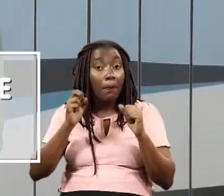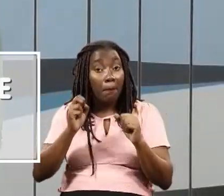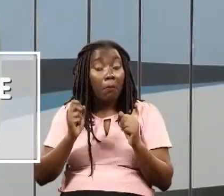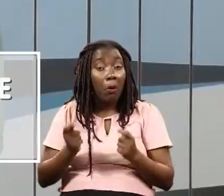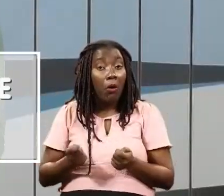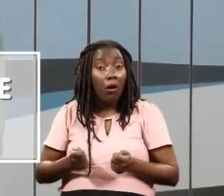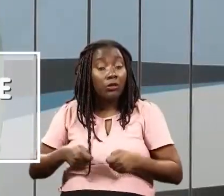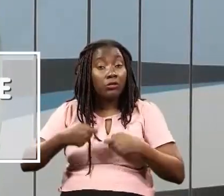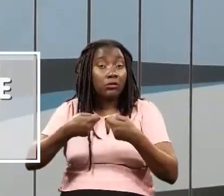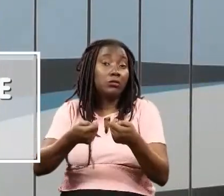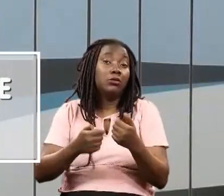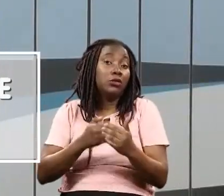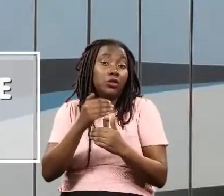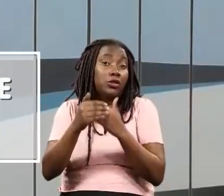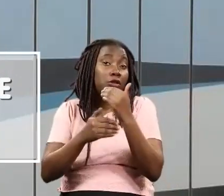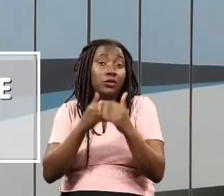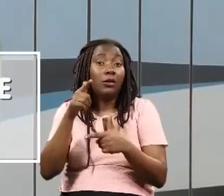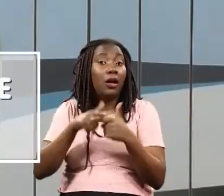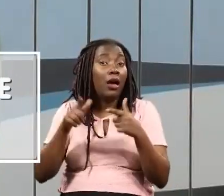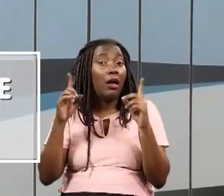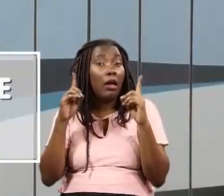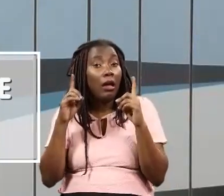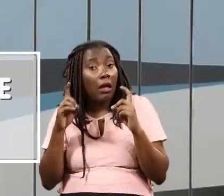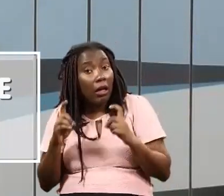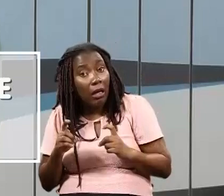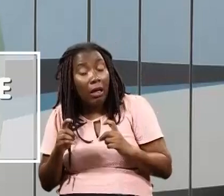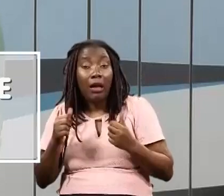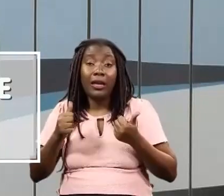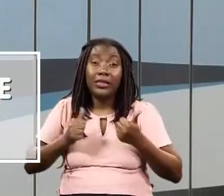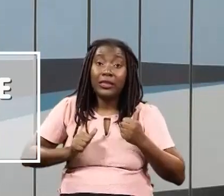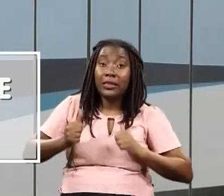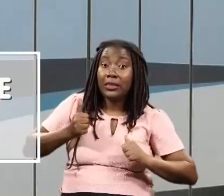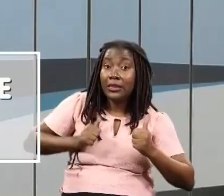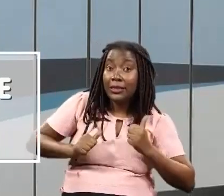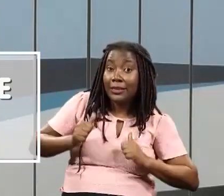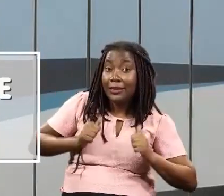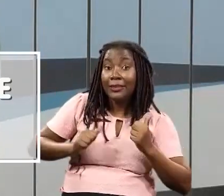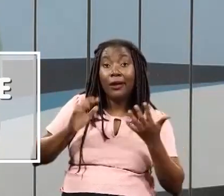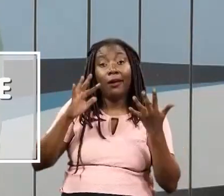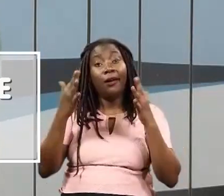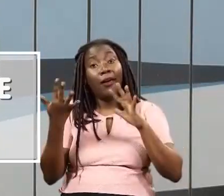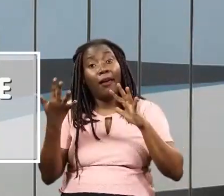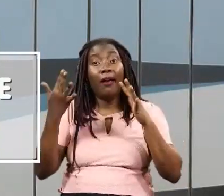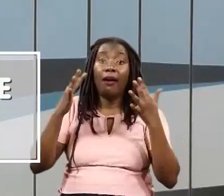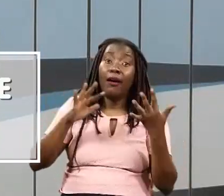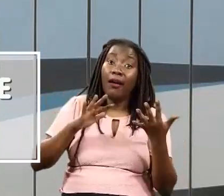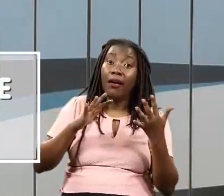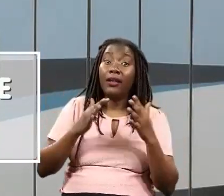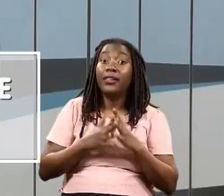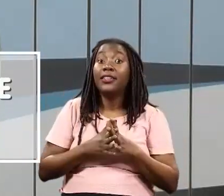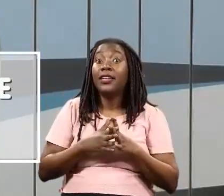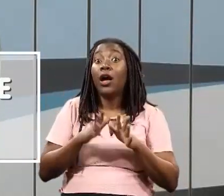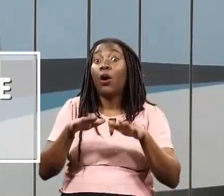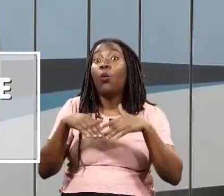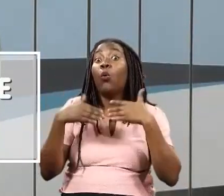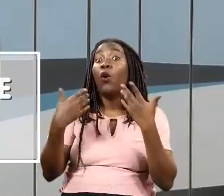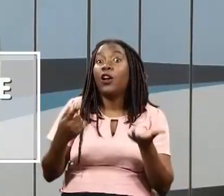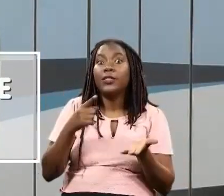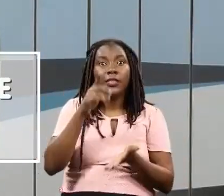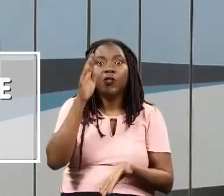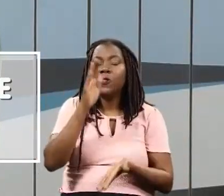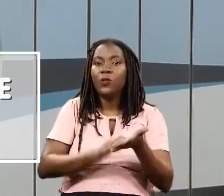você desenvolva, por exemplo, um transtorno de depressão, um transtorno depressivo, crises de ansiedade, né? Quando você tira o